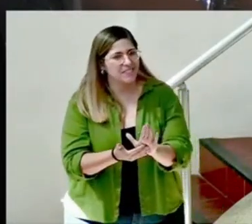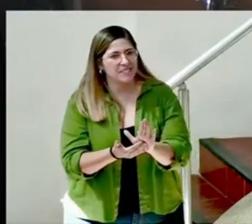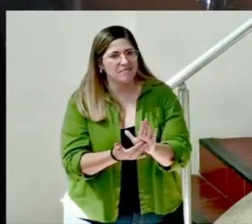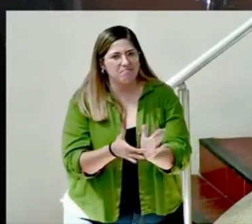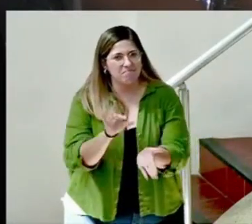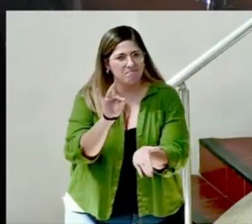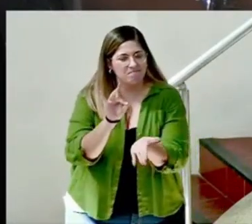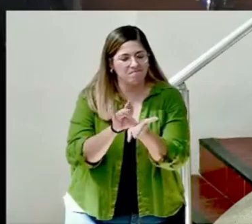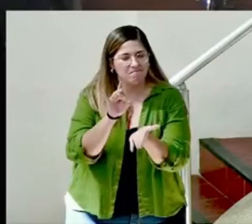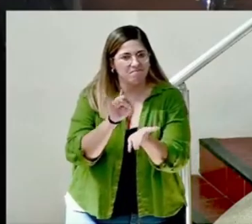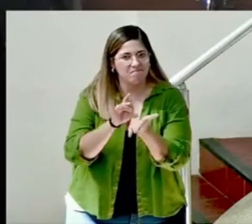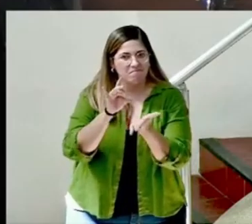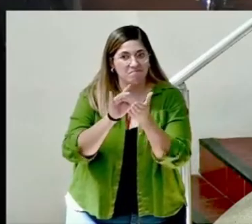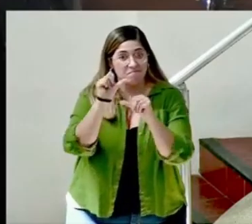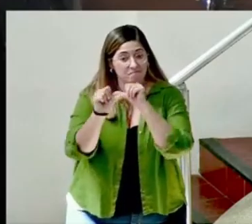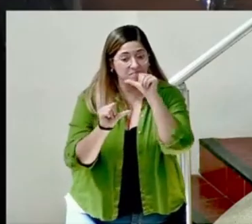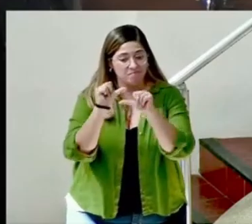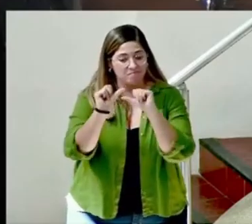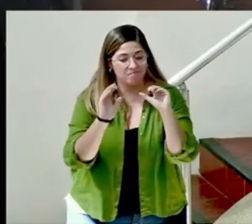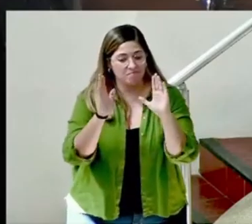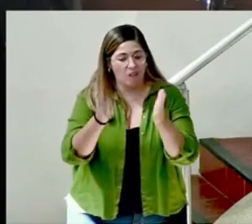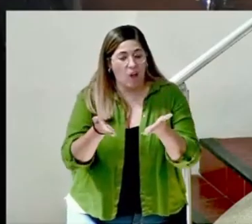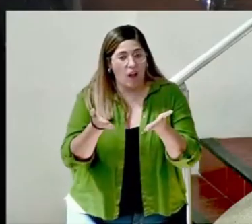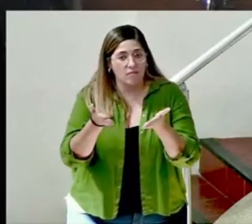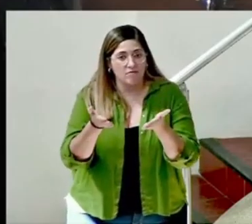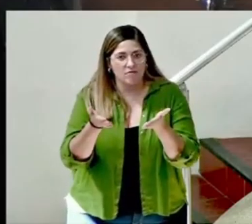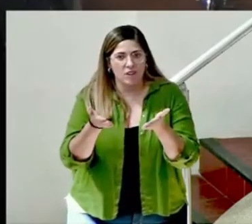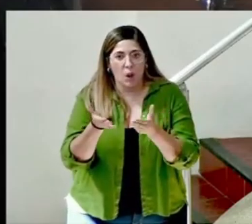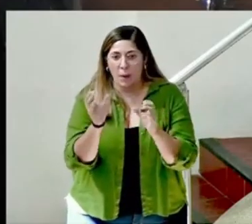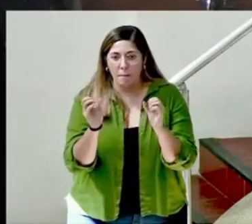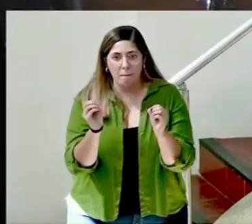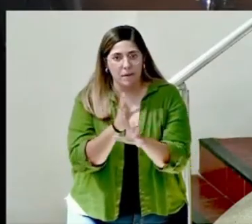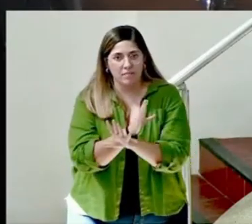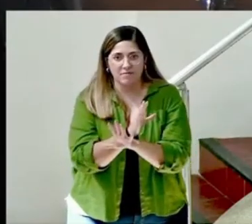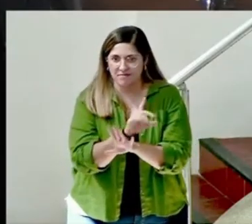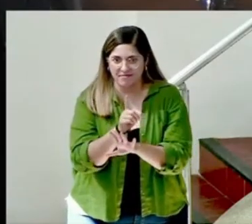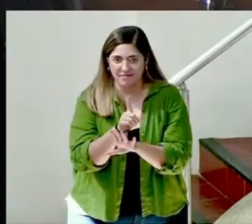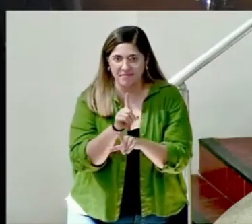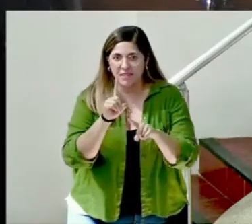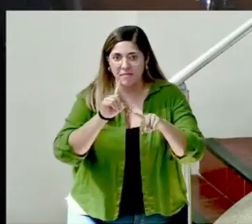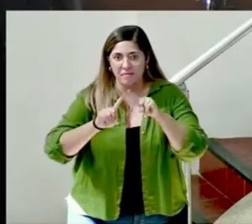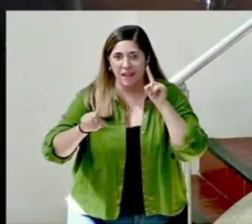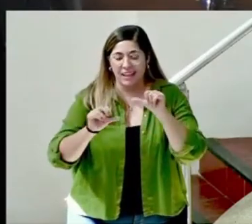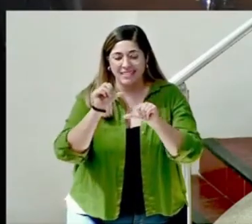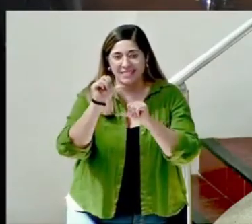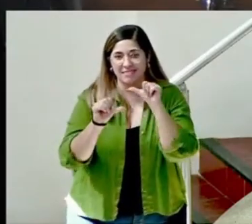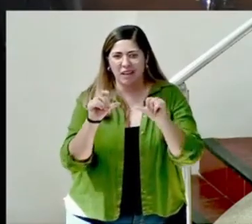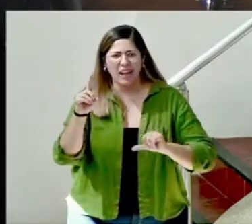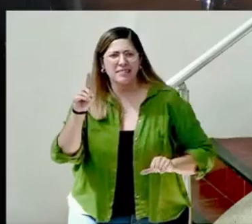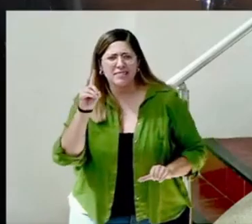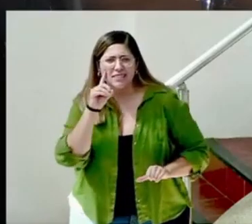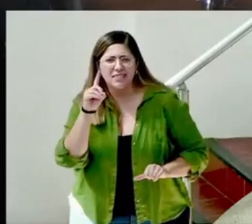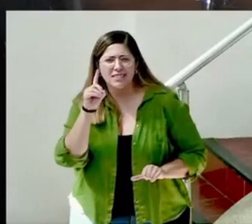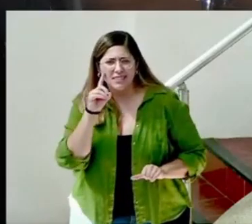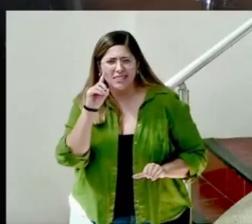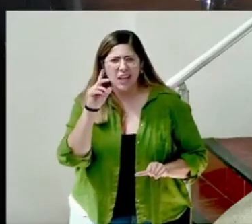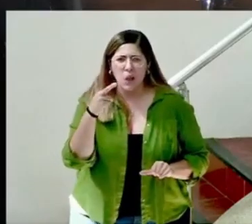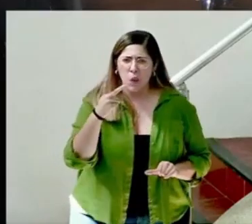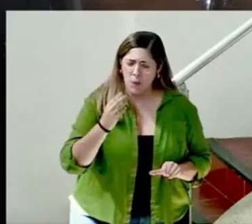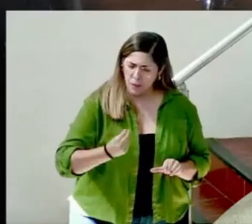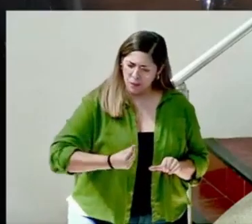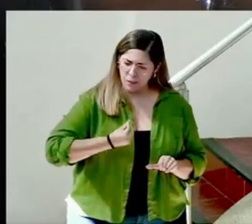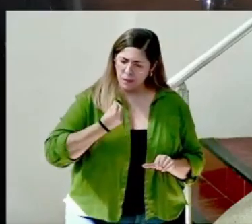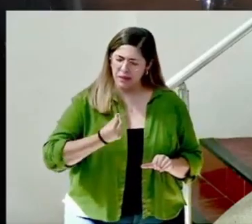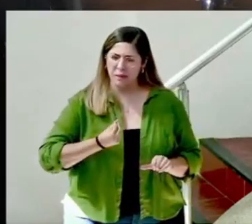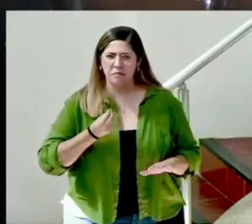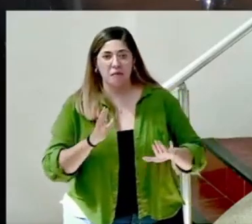será transformado gradativamente. Algumas coisas que você, talvez em algum momento da